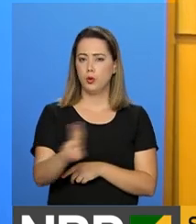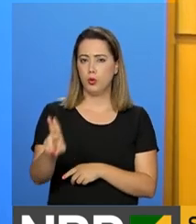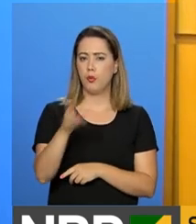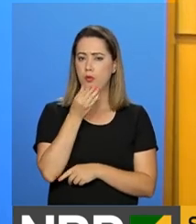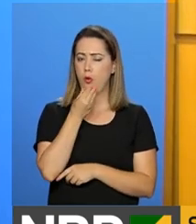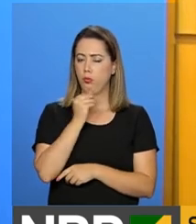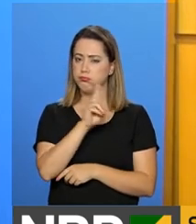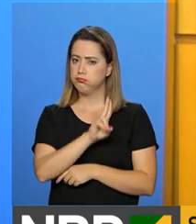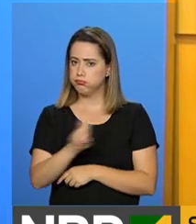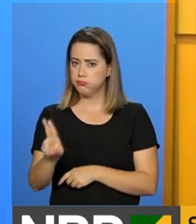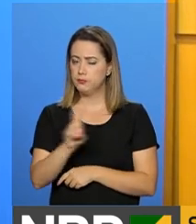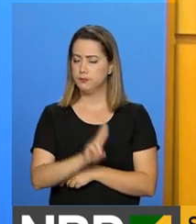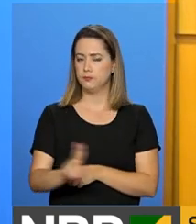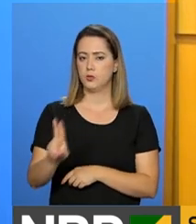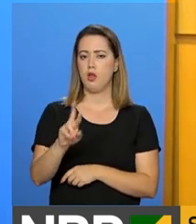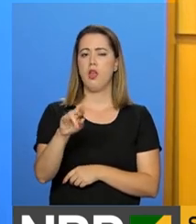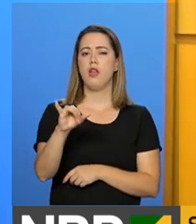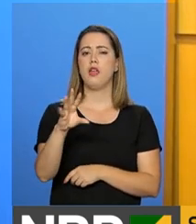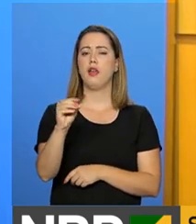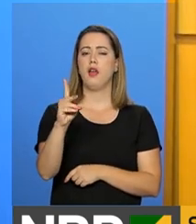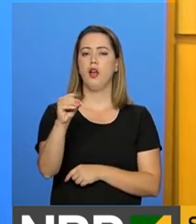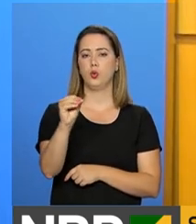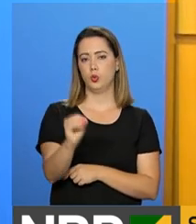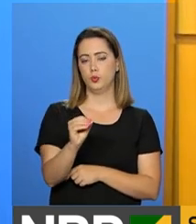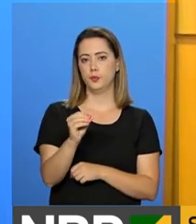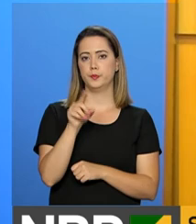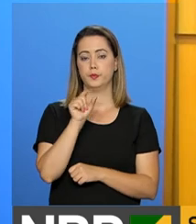Paulo Maluf, o Ricardo Izar,